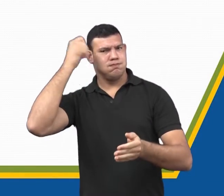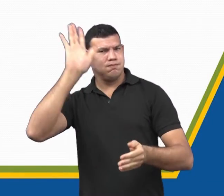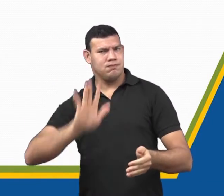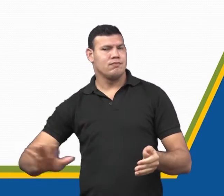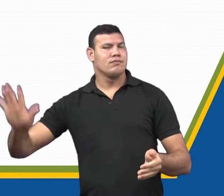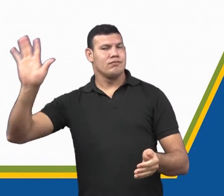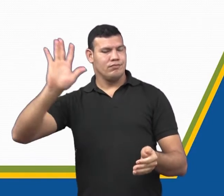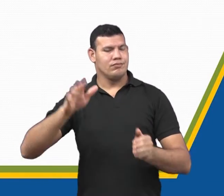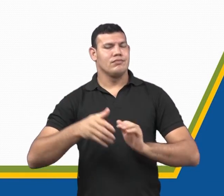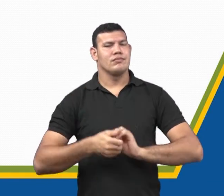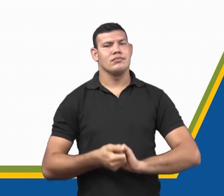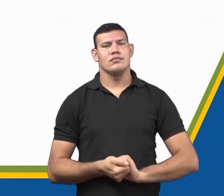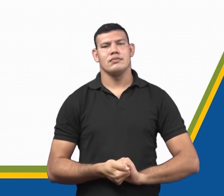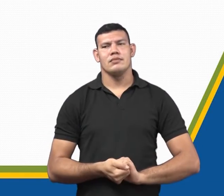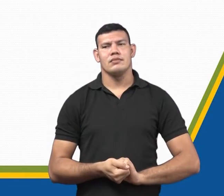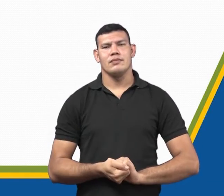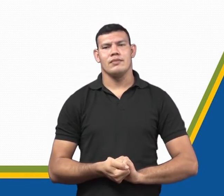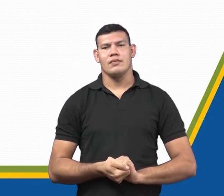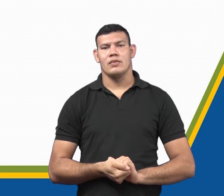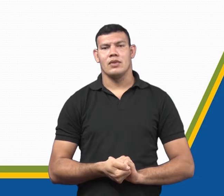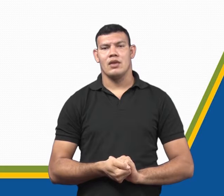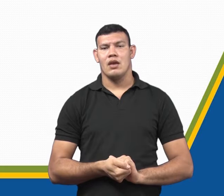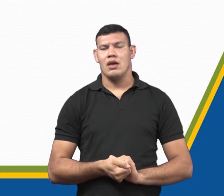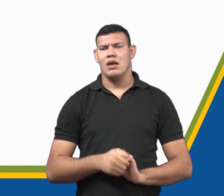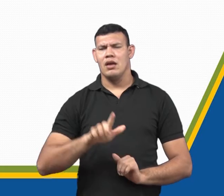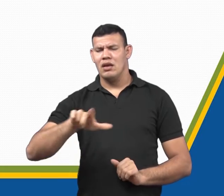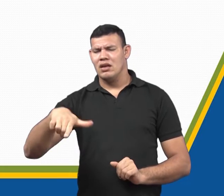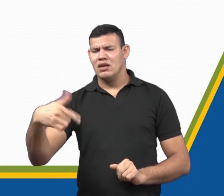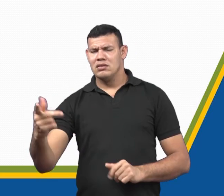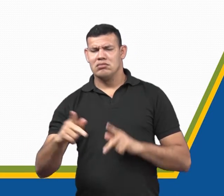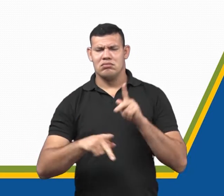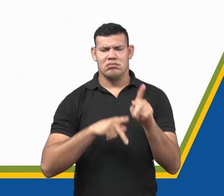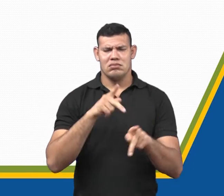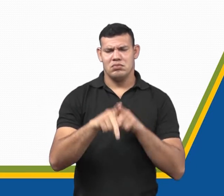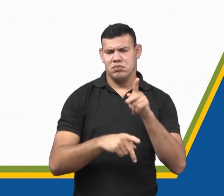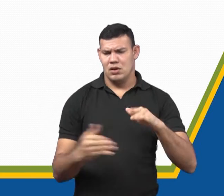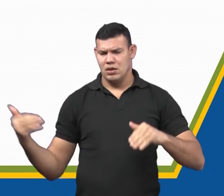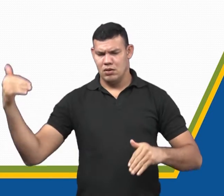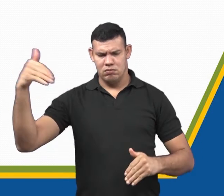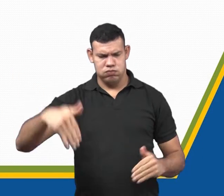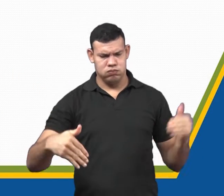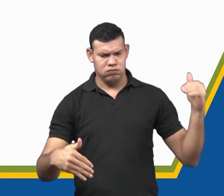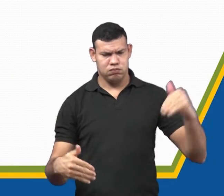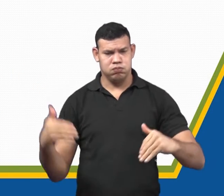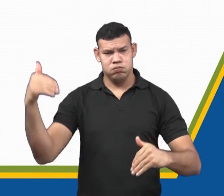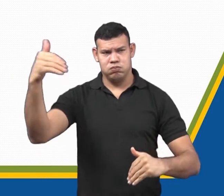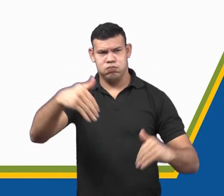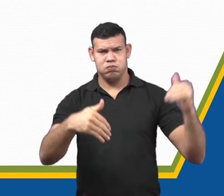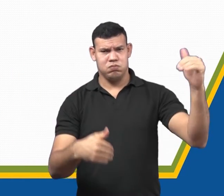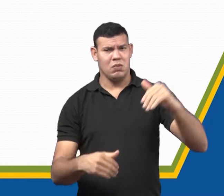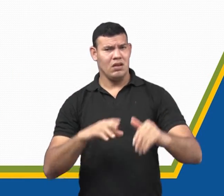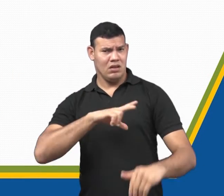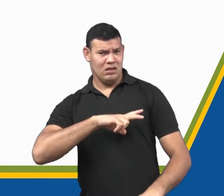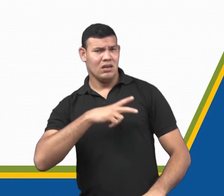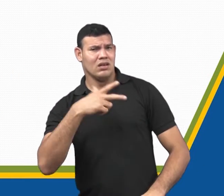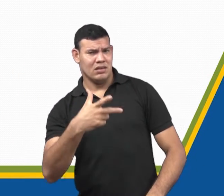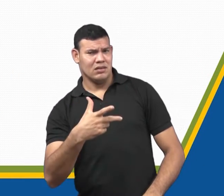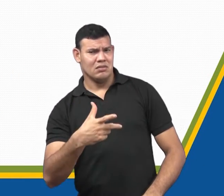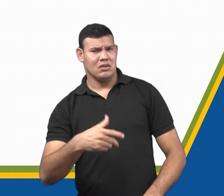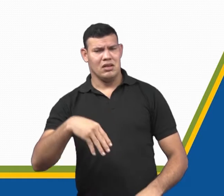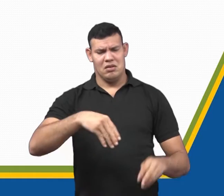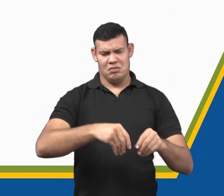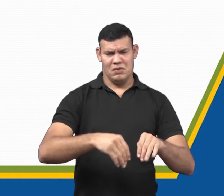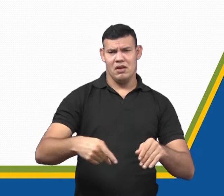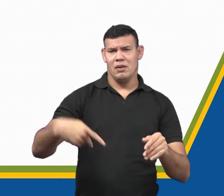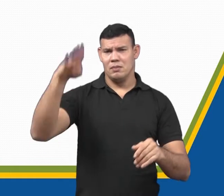Acompanhe na telinha outros povos. Após a ocupação e a fixação dos portugueses em terras brasileiras, os